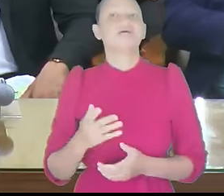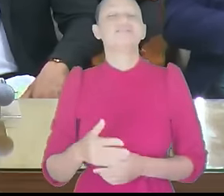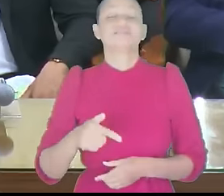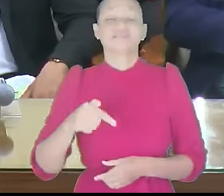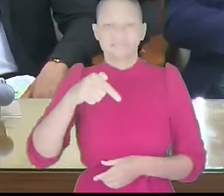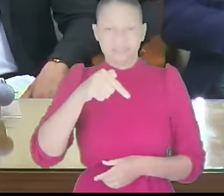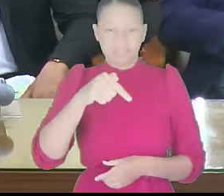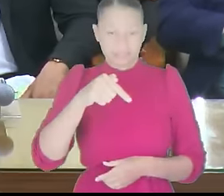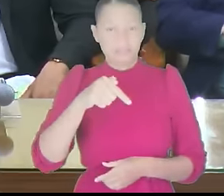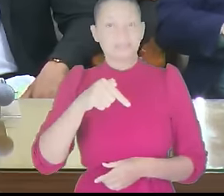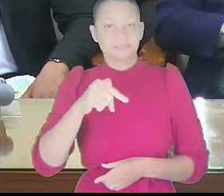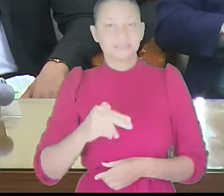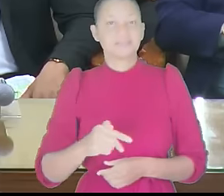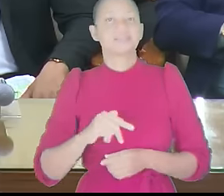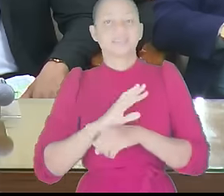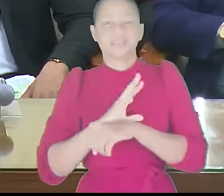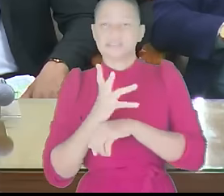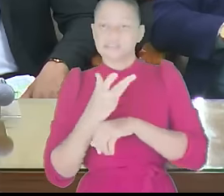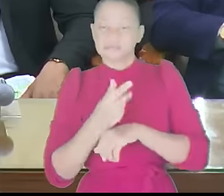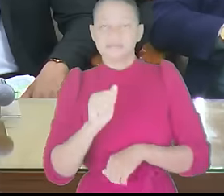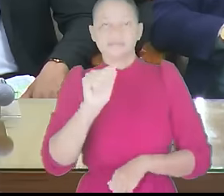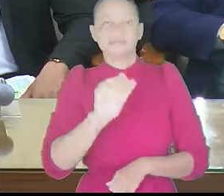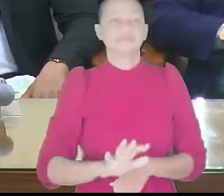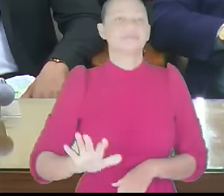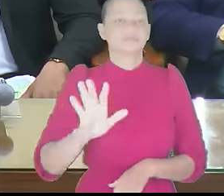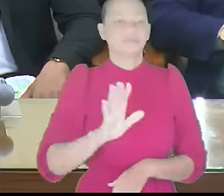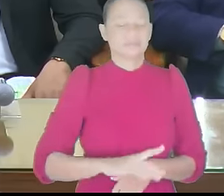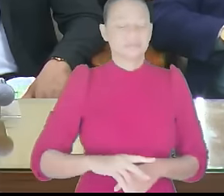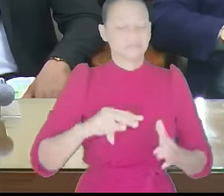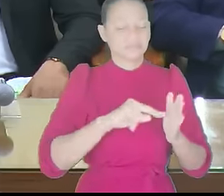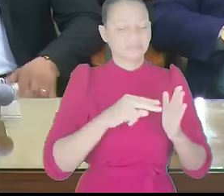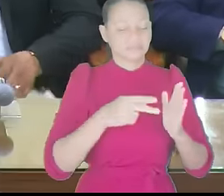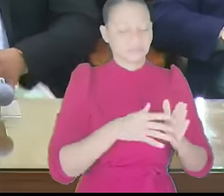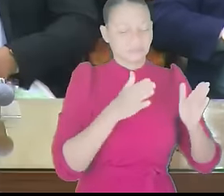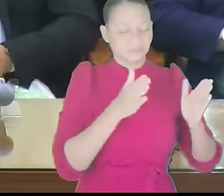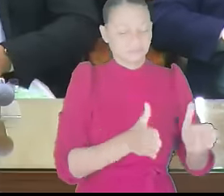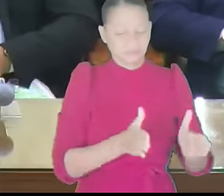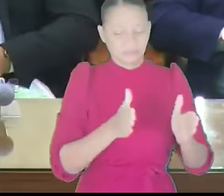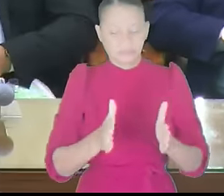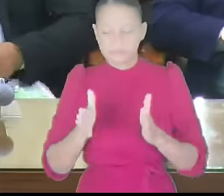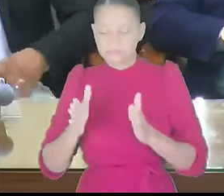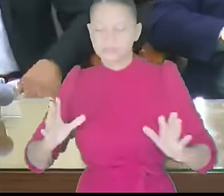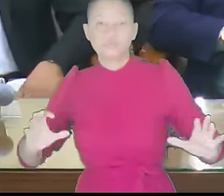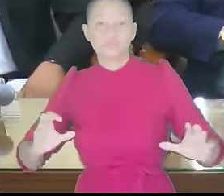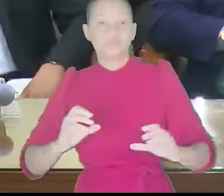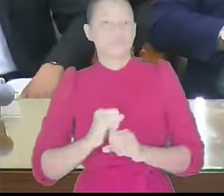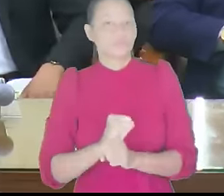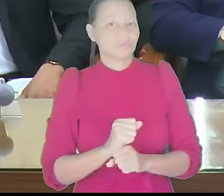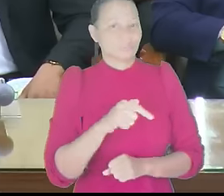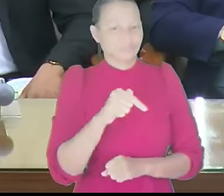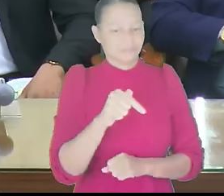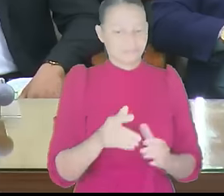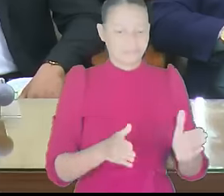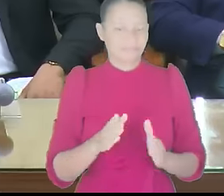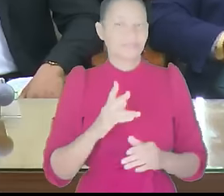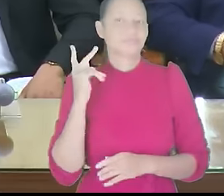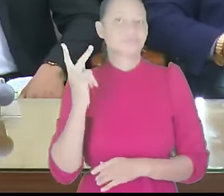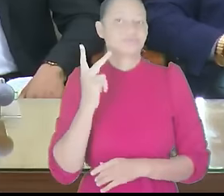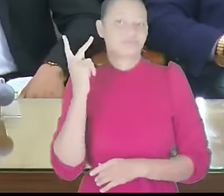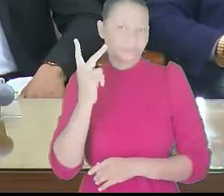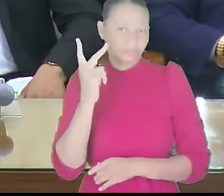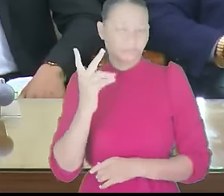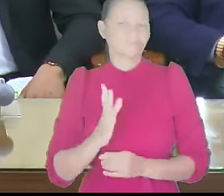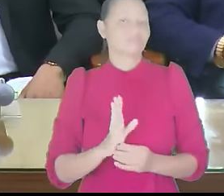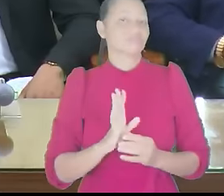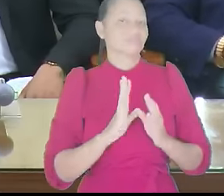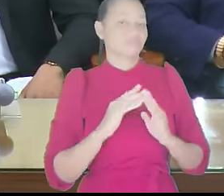sete igrejas da Ásia, elas representam sete períodos da história da igreja.